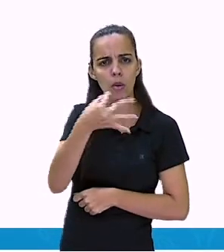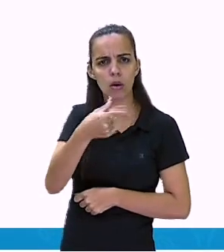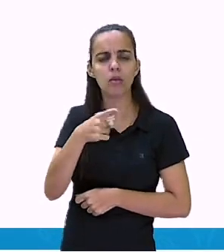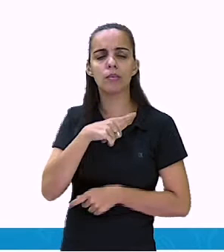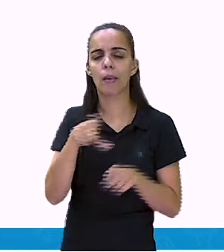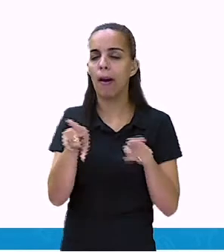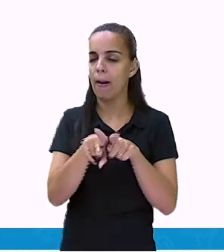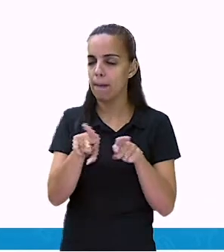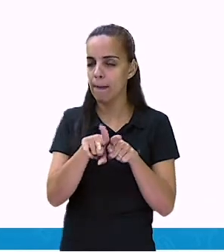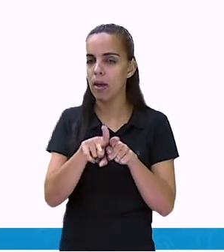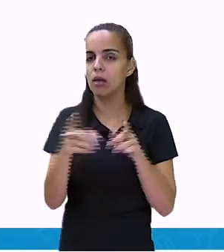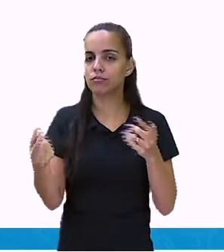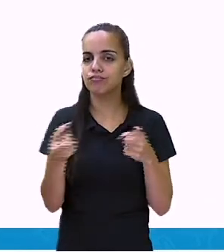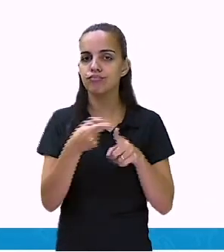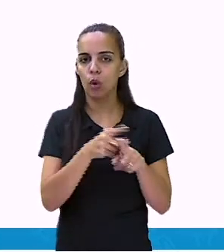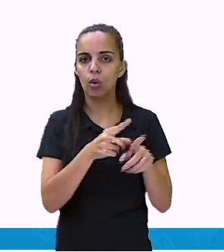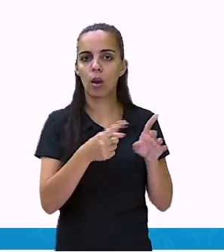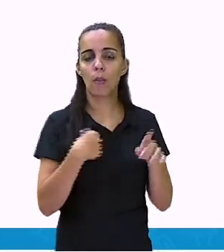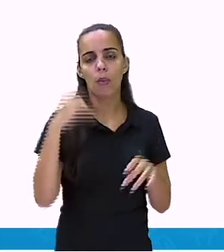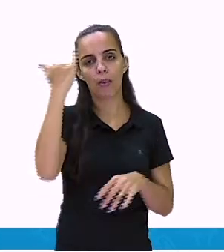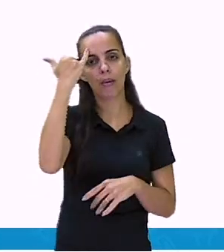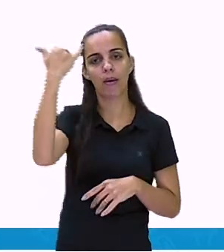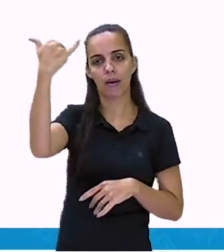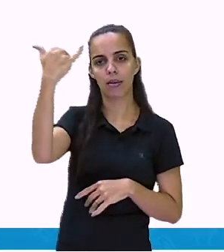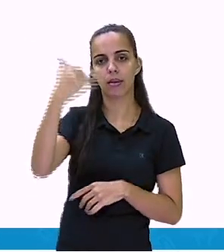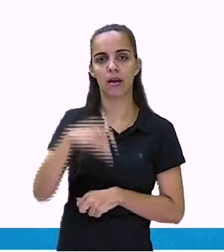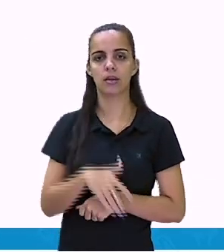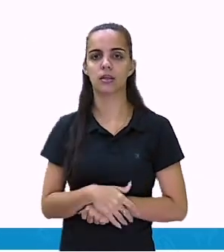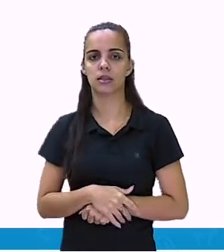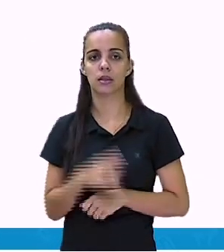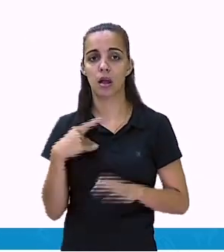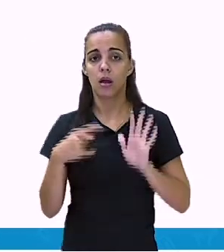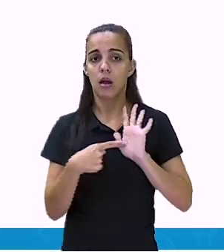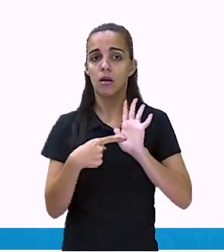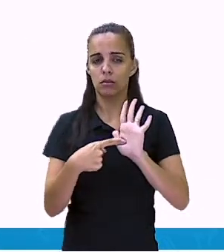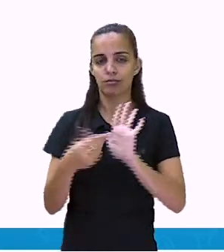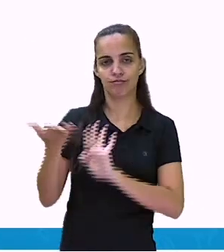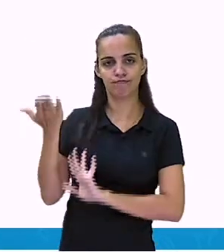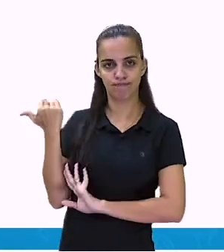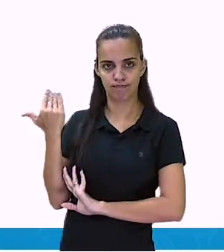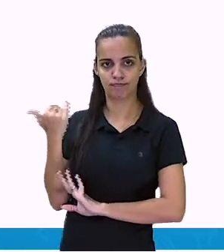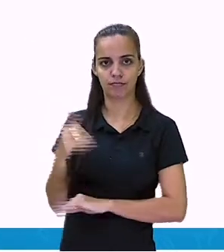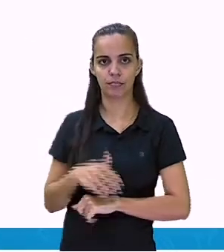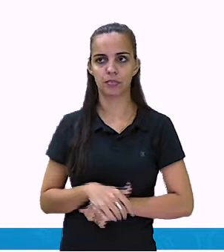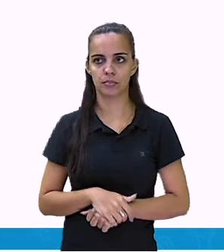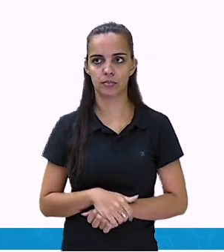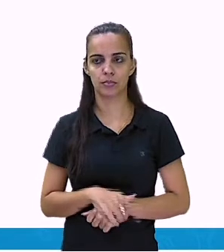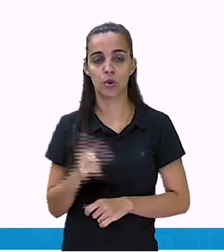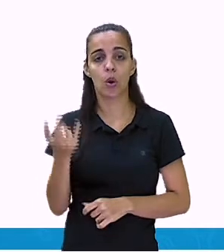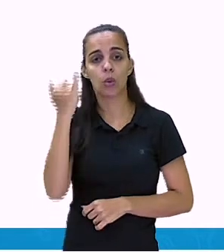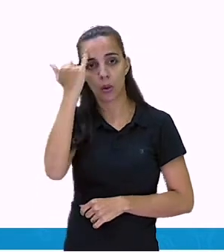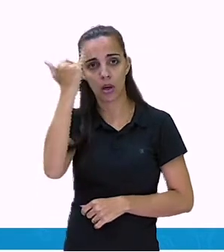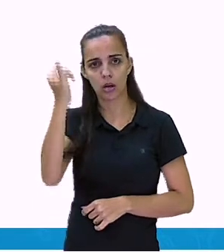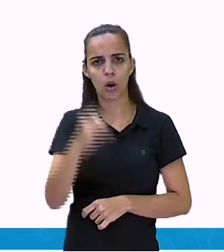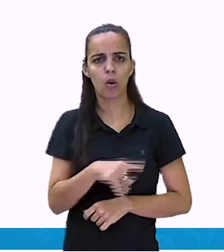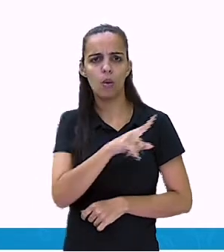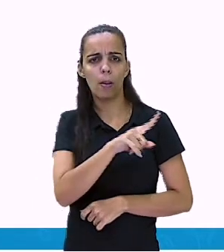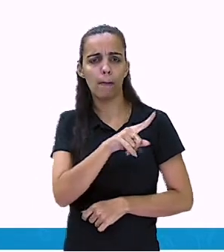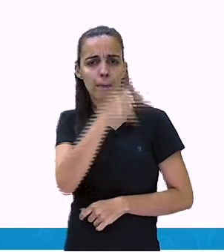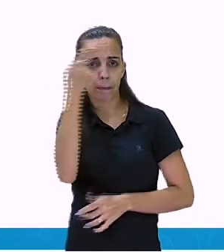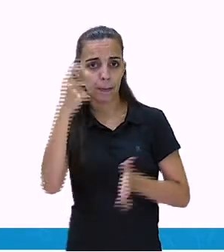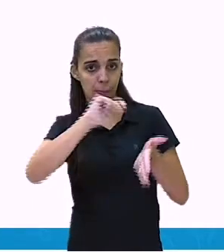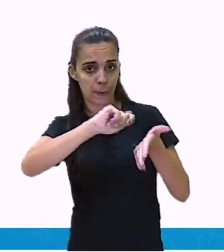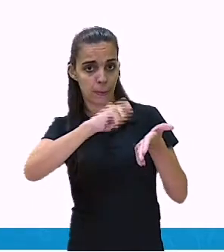também contrapõe a ideia apresentada anteriormente. Qual que é a ideia, gente? O